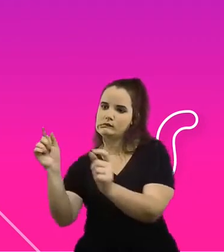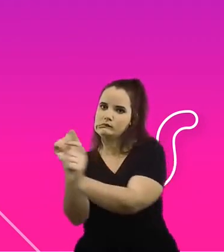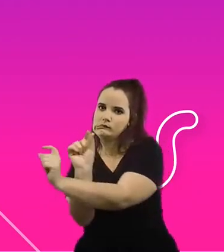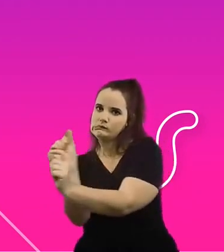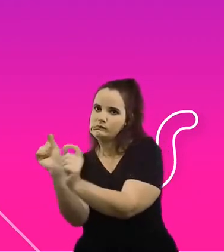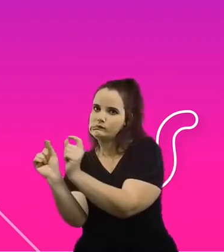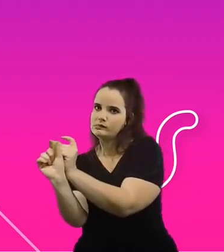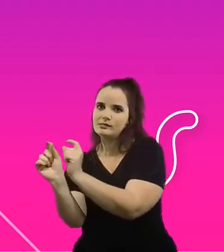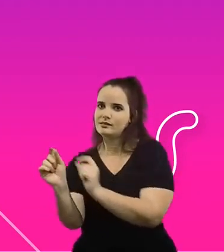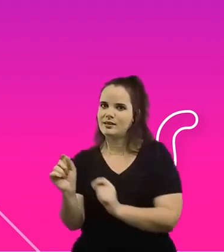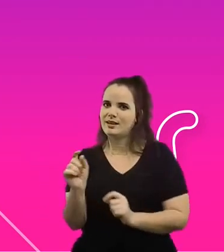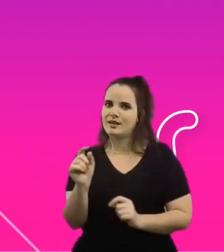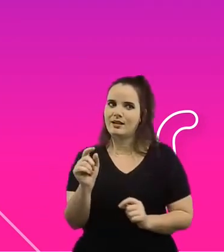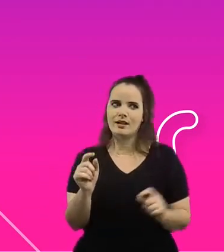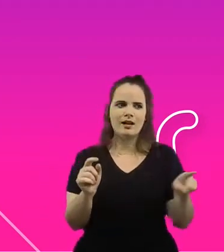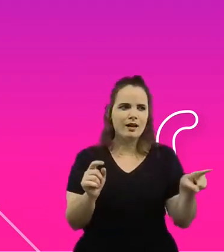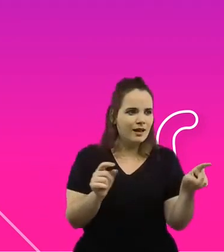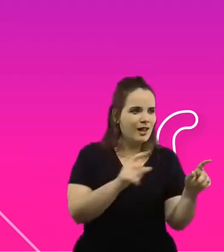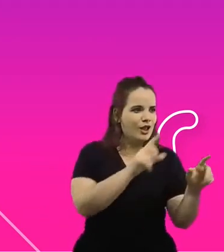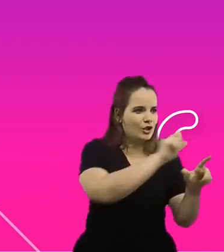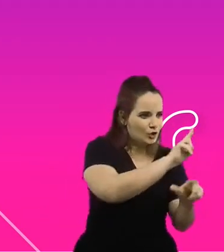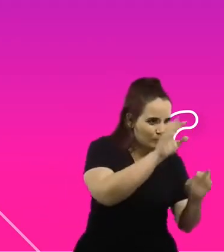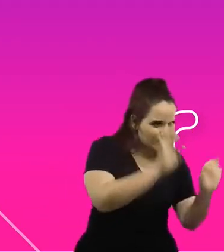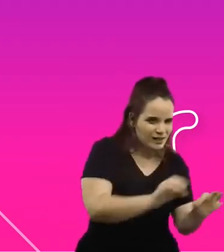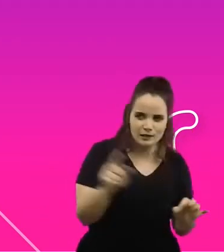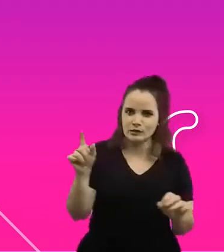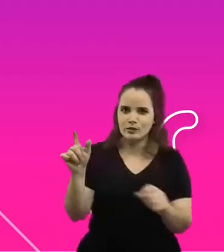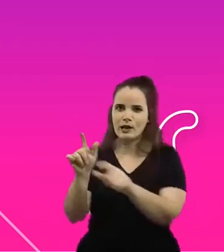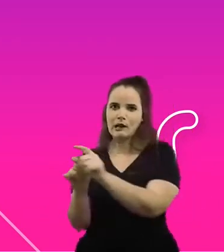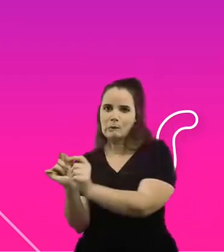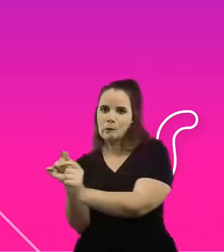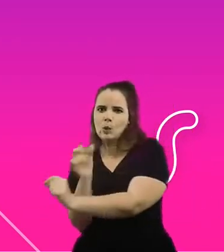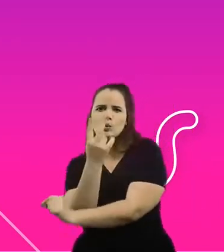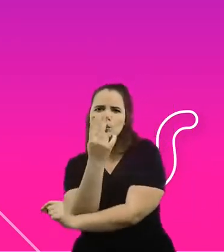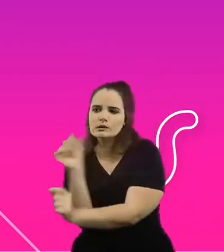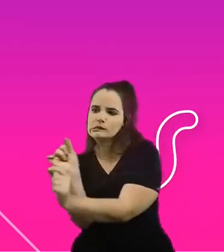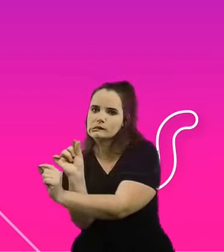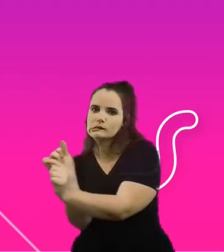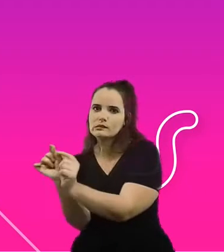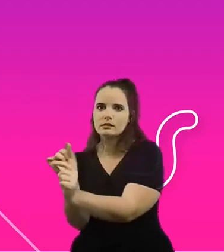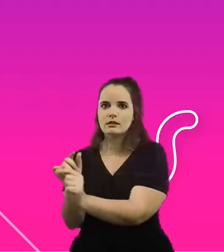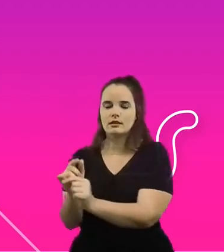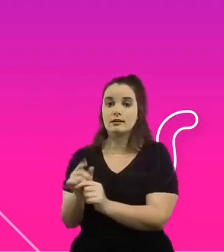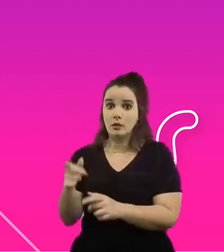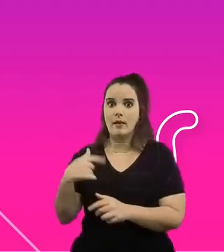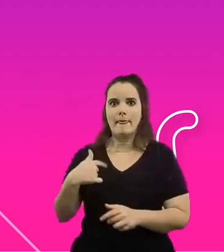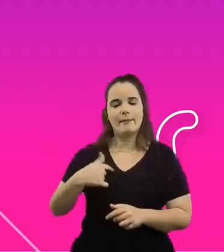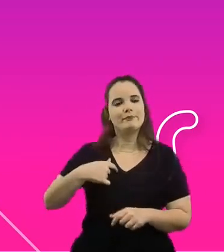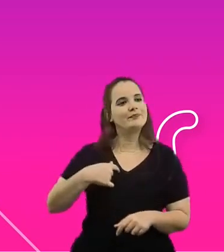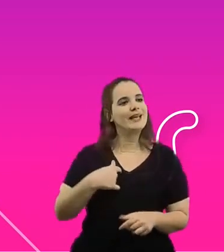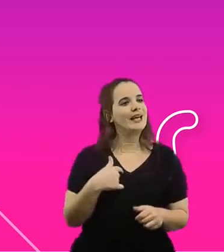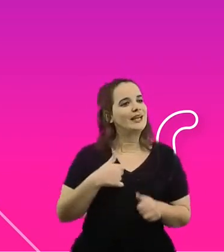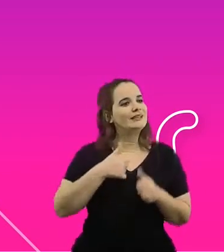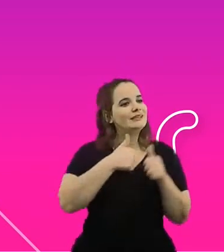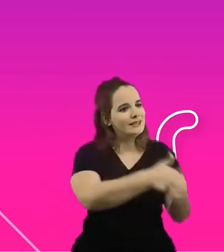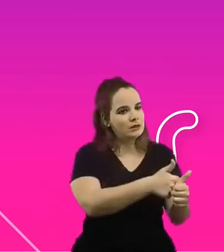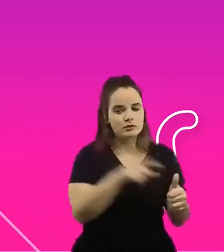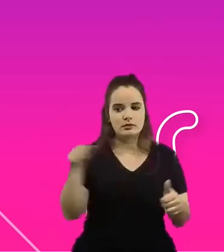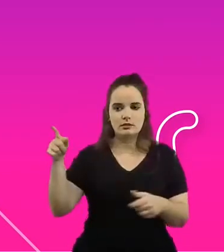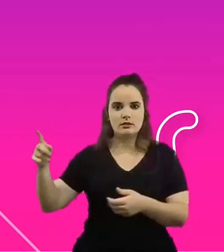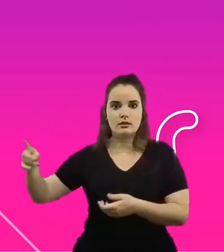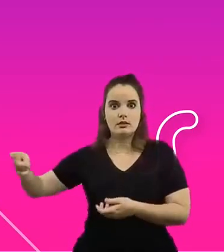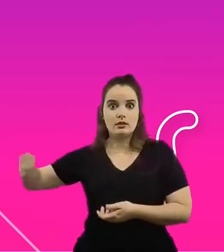perceber. E aí uma vez que a pessoa era seguida de volta, essa página falsa do banco